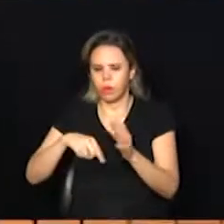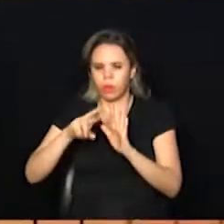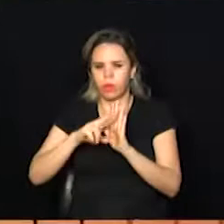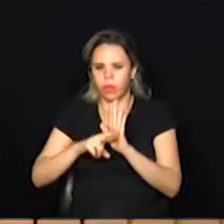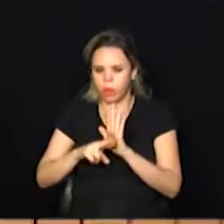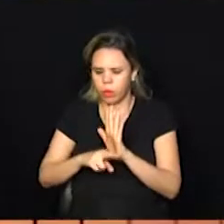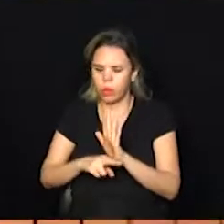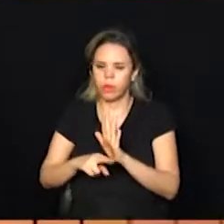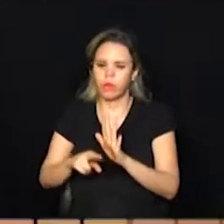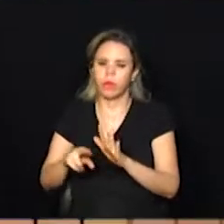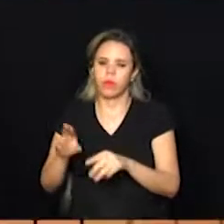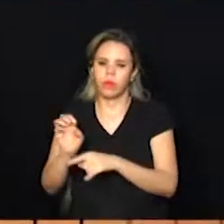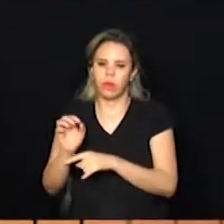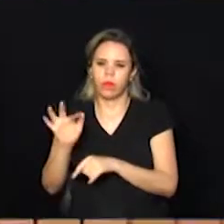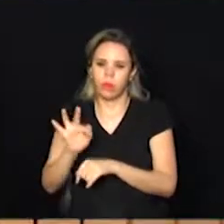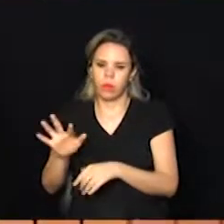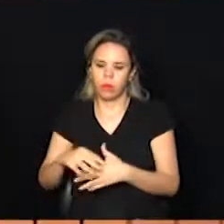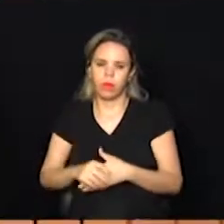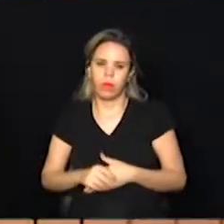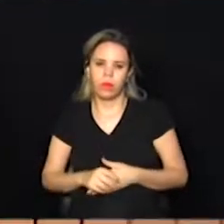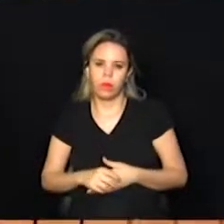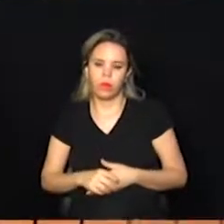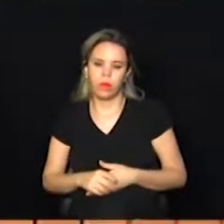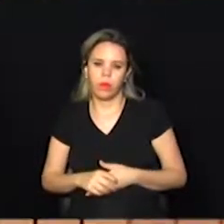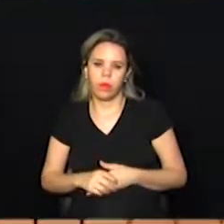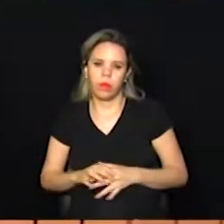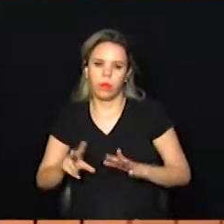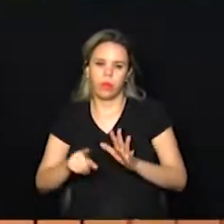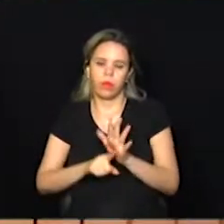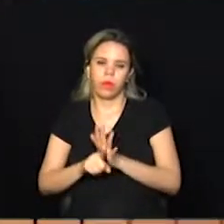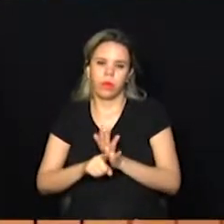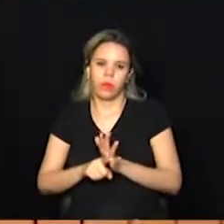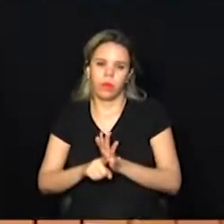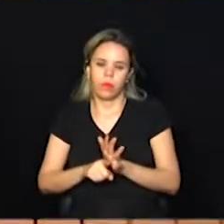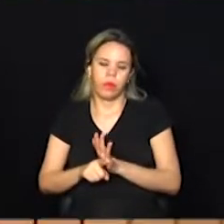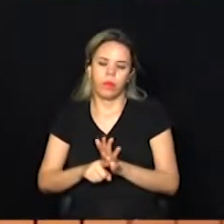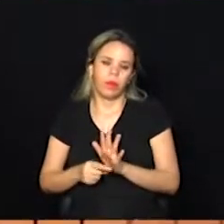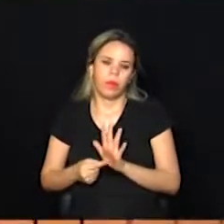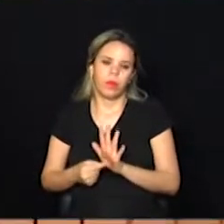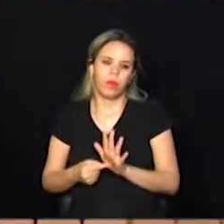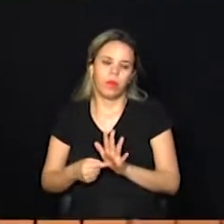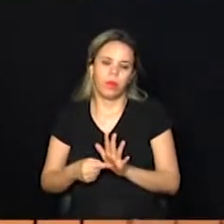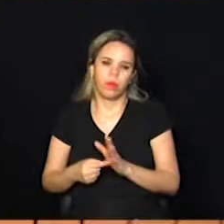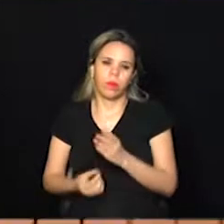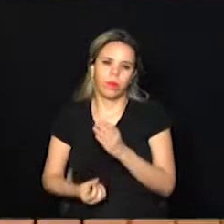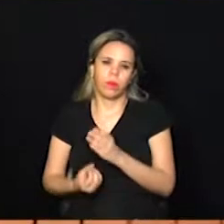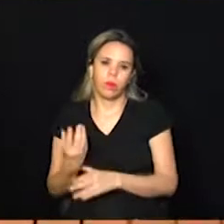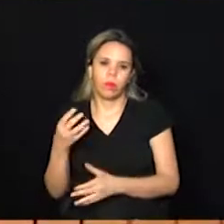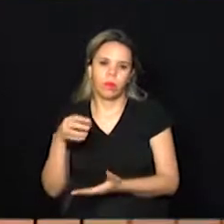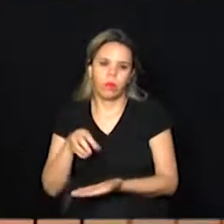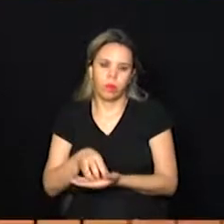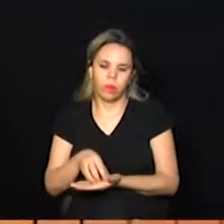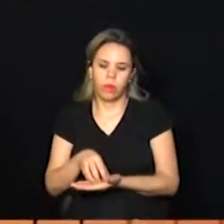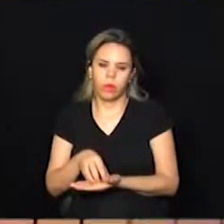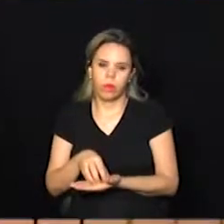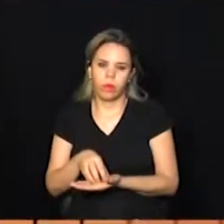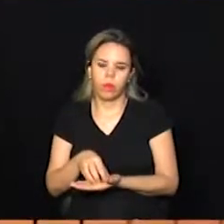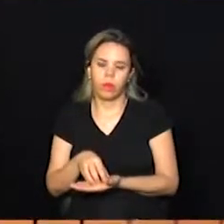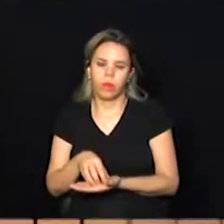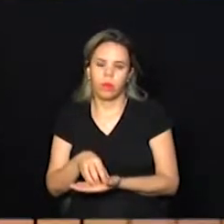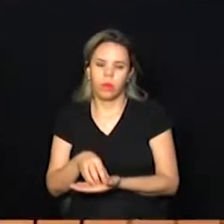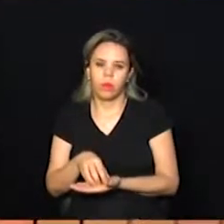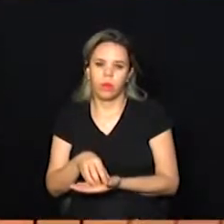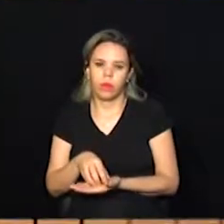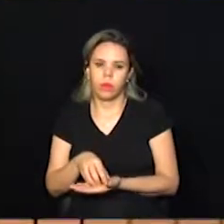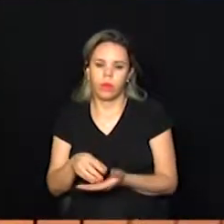estaduais, federais sobre isso. Todas as pesquisas mostram que onde foi implementado os CICentros, houve